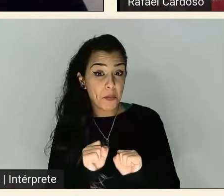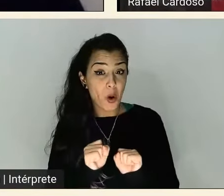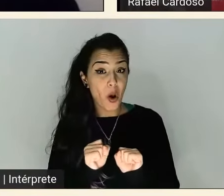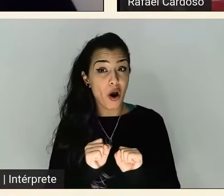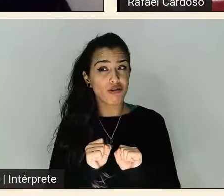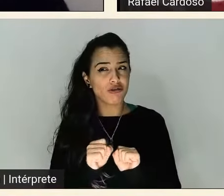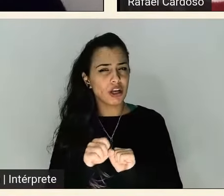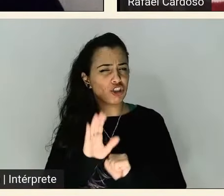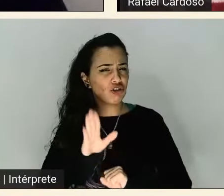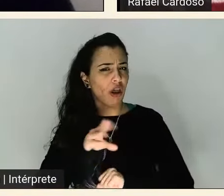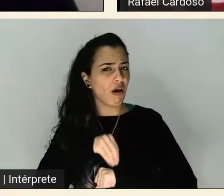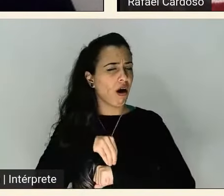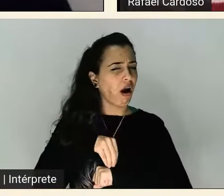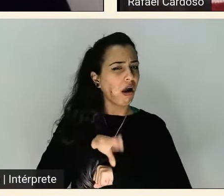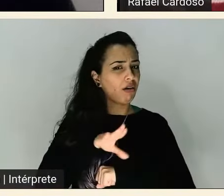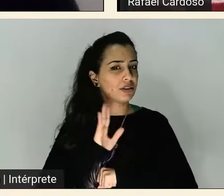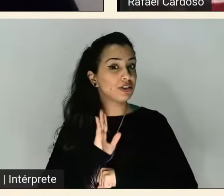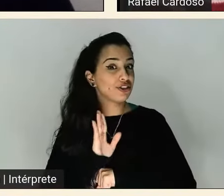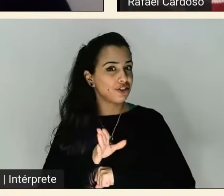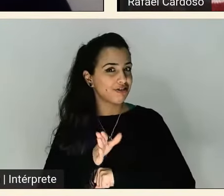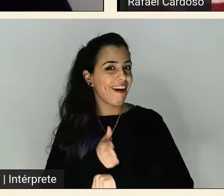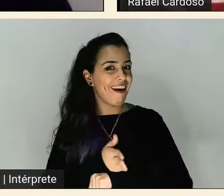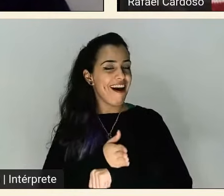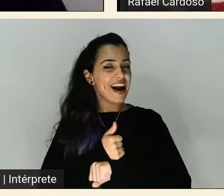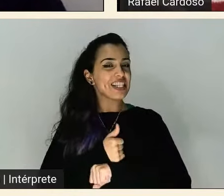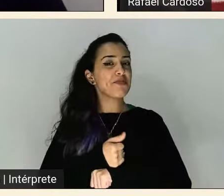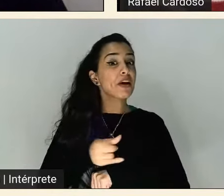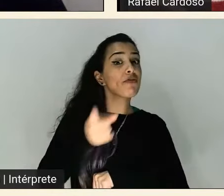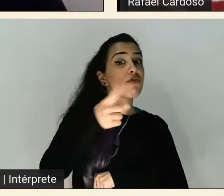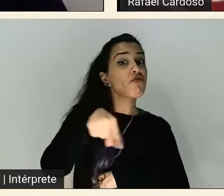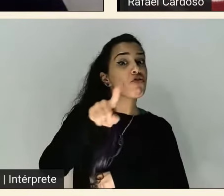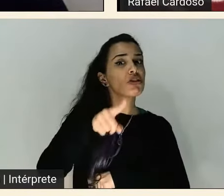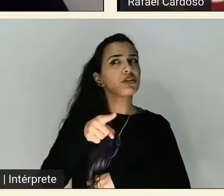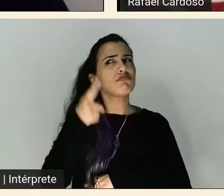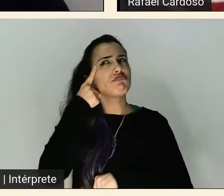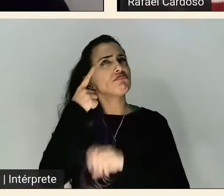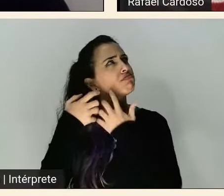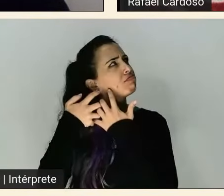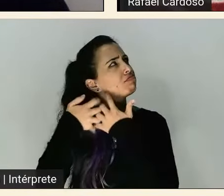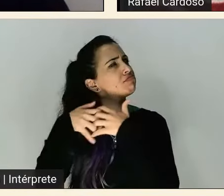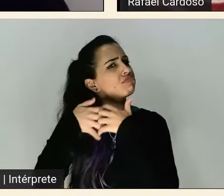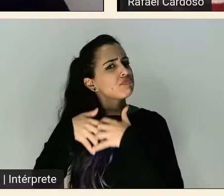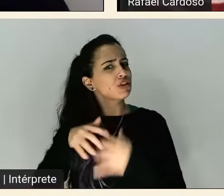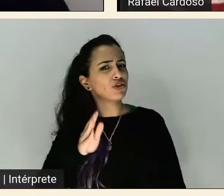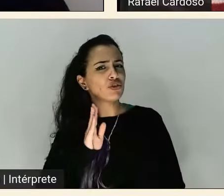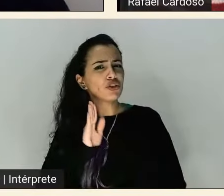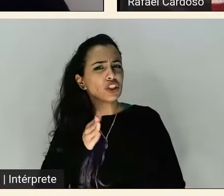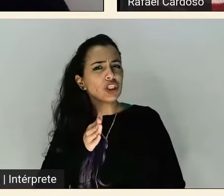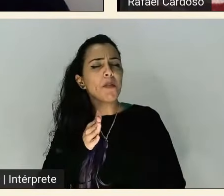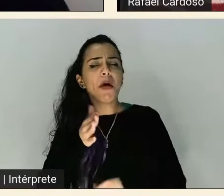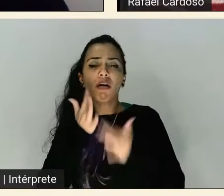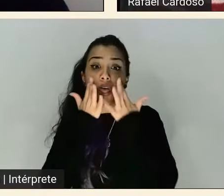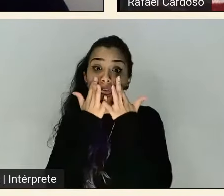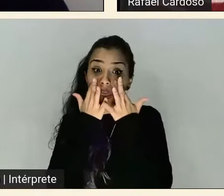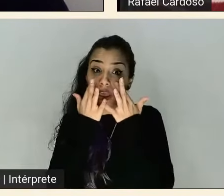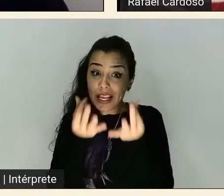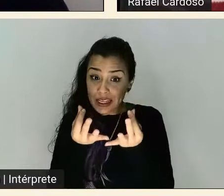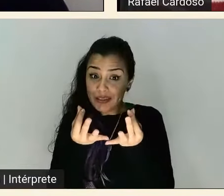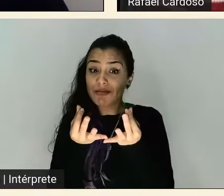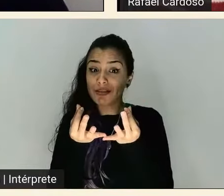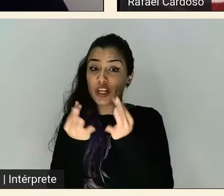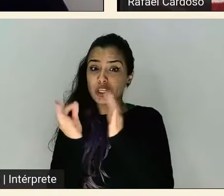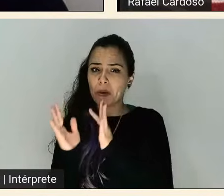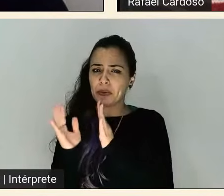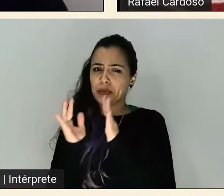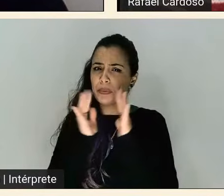spoiler, talvez, provocar o nosso público e que a ficar aqui na escuta dessa fala, que eu prometo vai ser